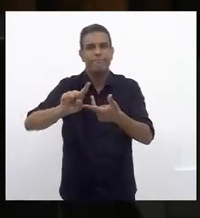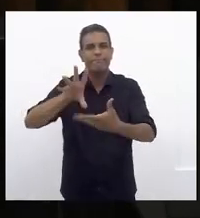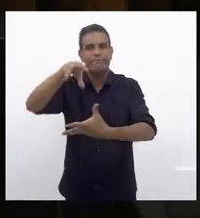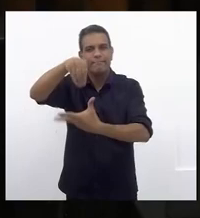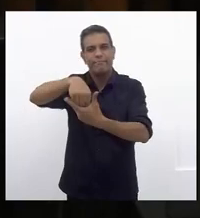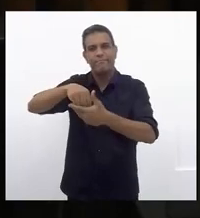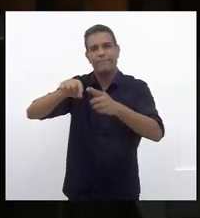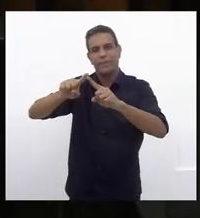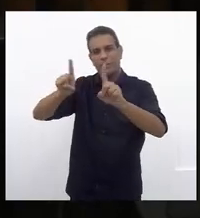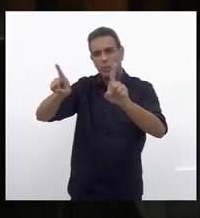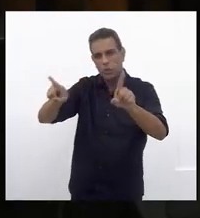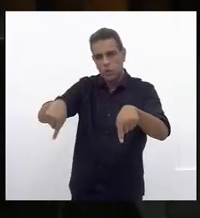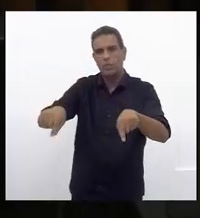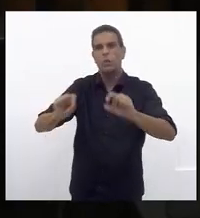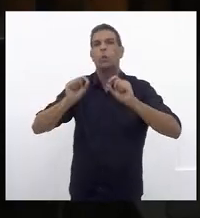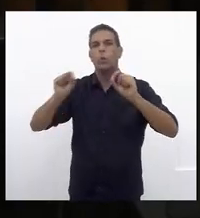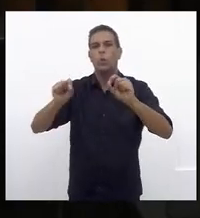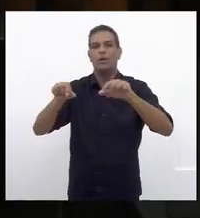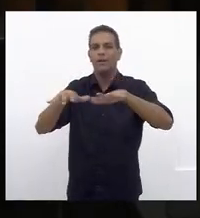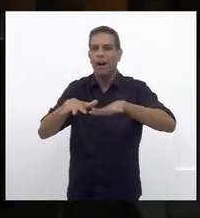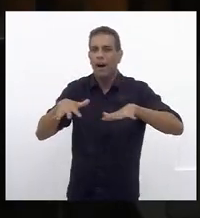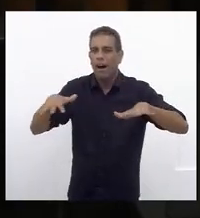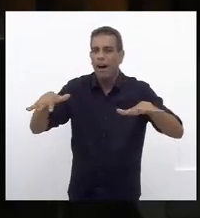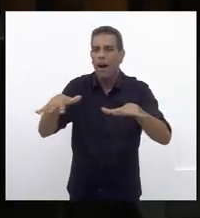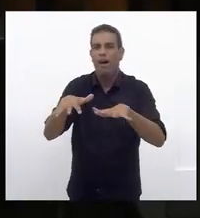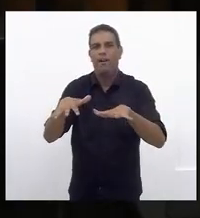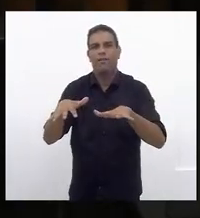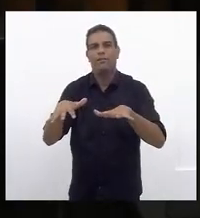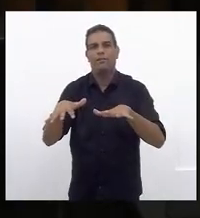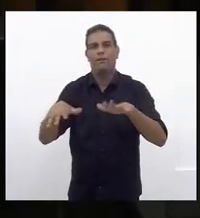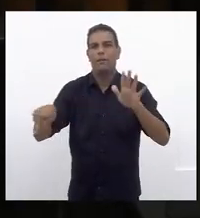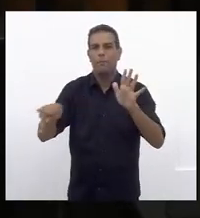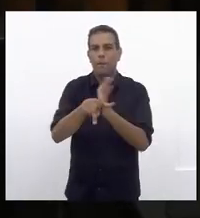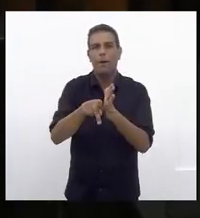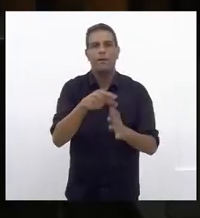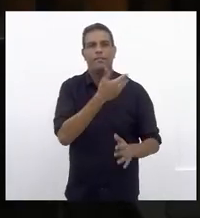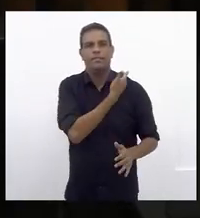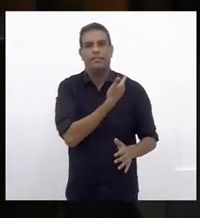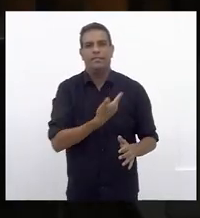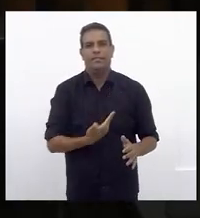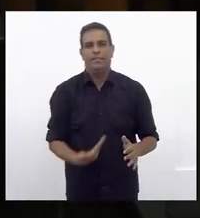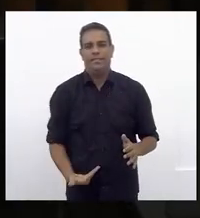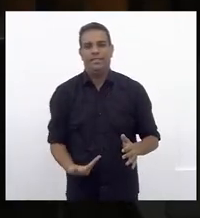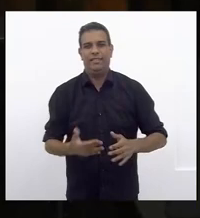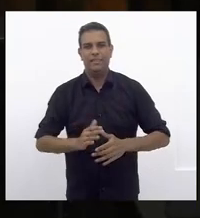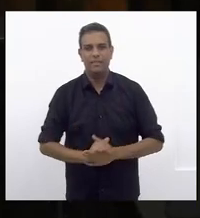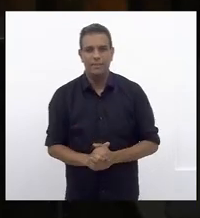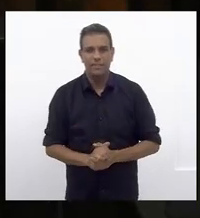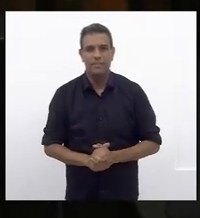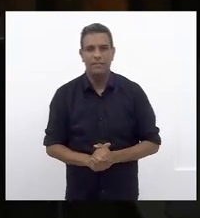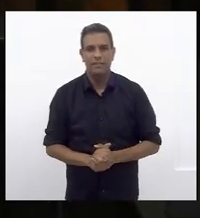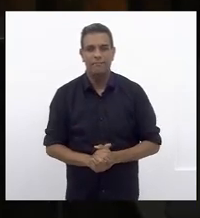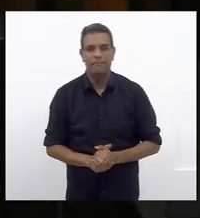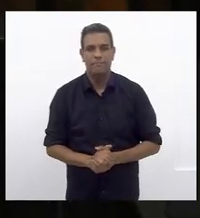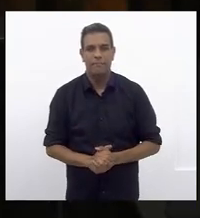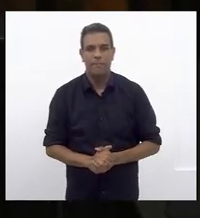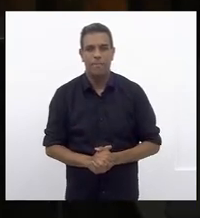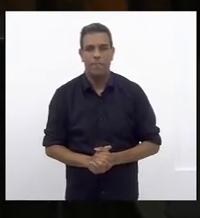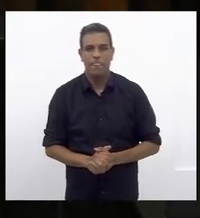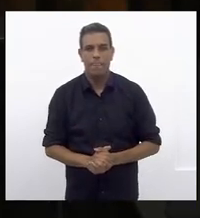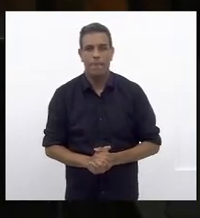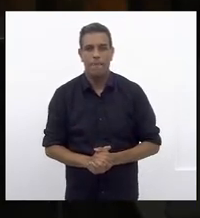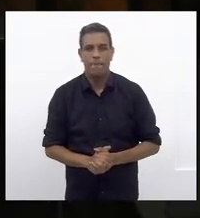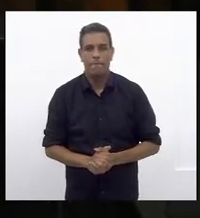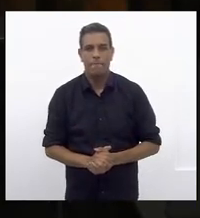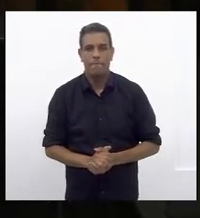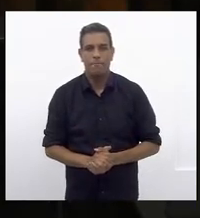mais diversas instâncias do governo, na administração direta e indireta.